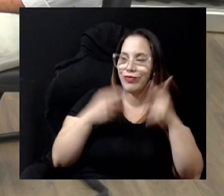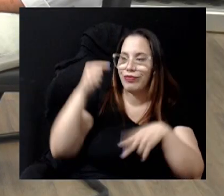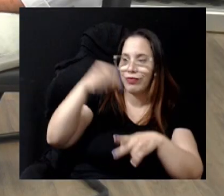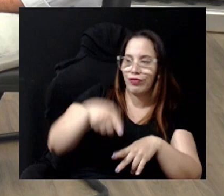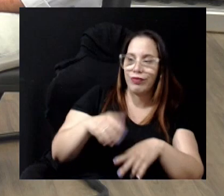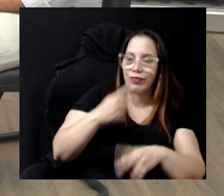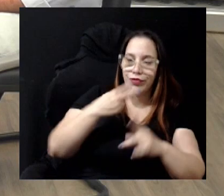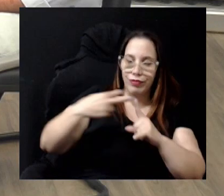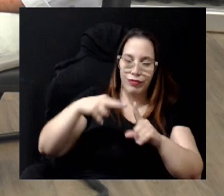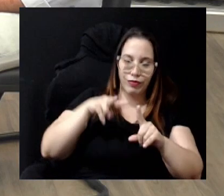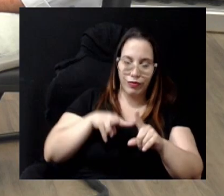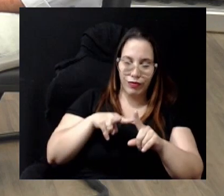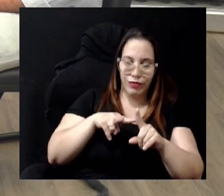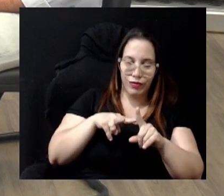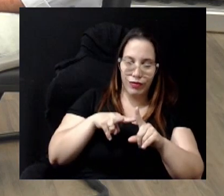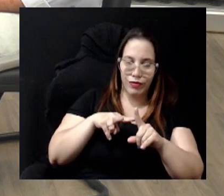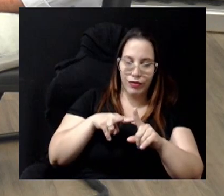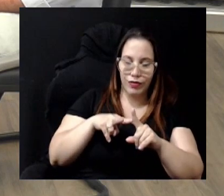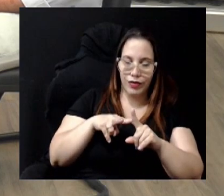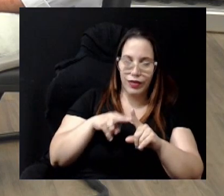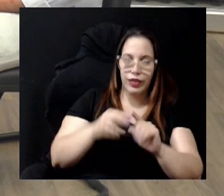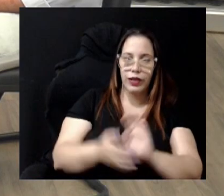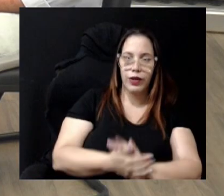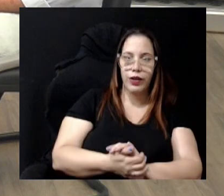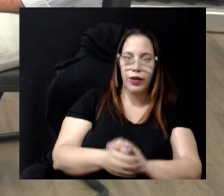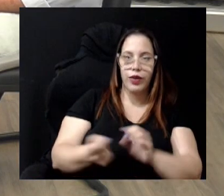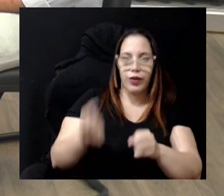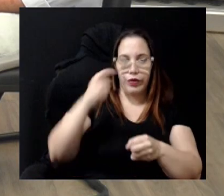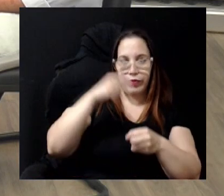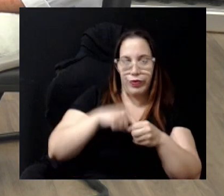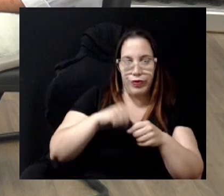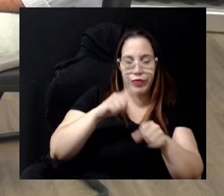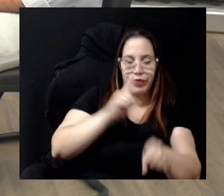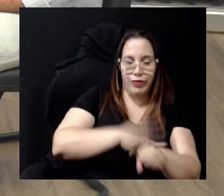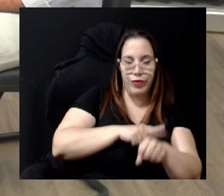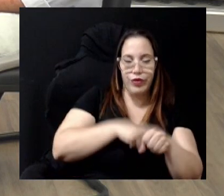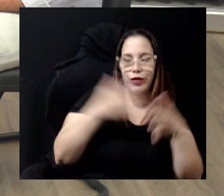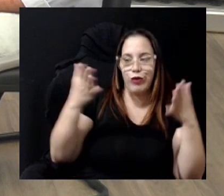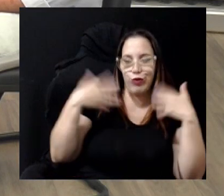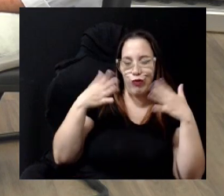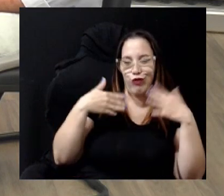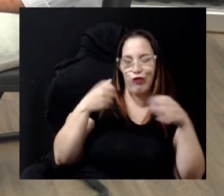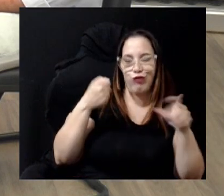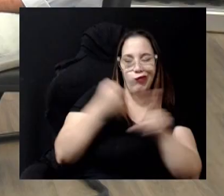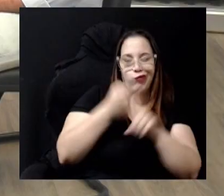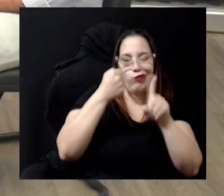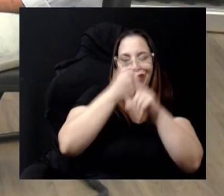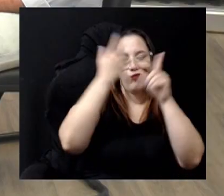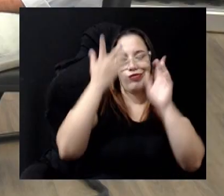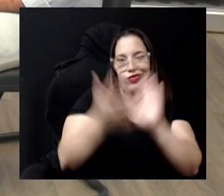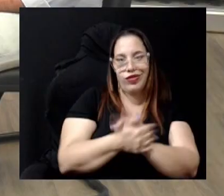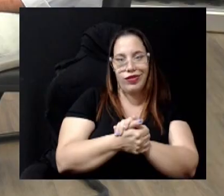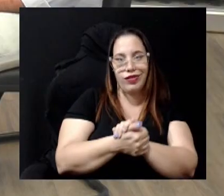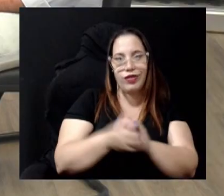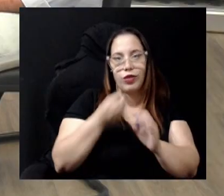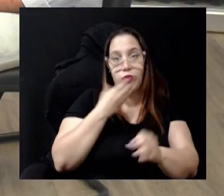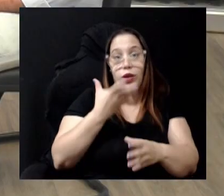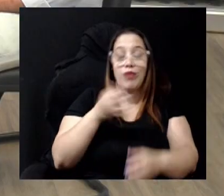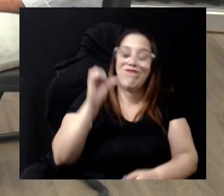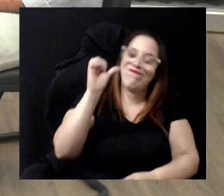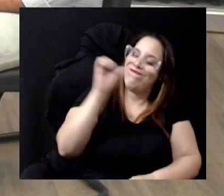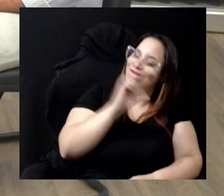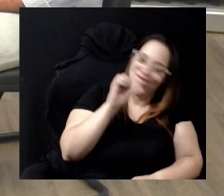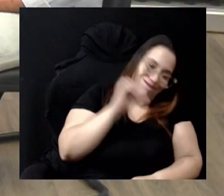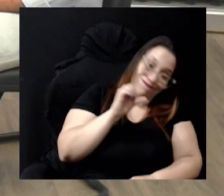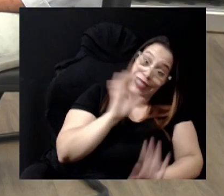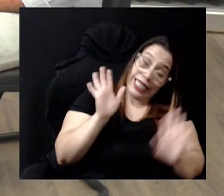Vista sobre o possível retorno do horário de verão, impactos, né? Para o bem ou não tão bem